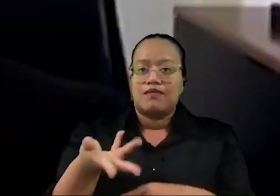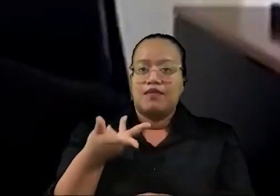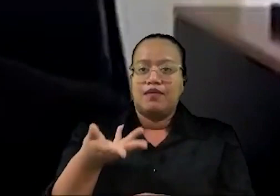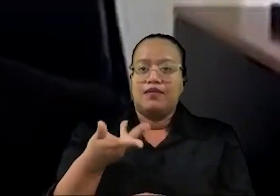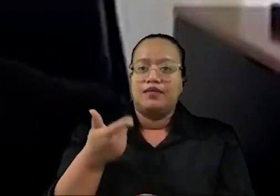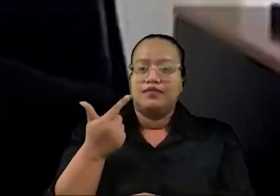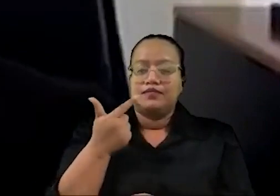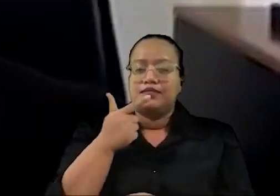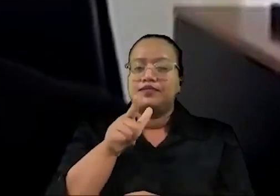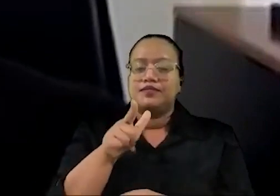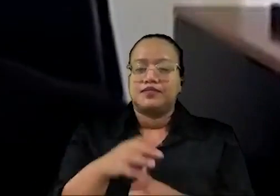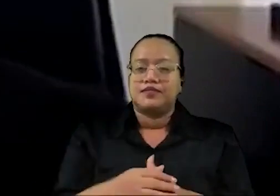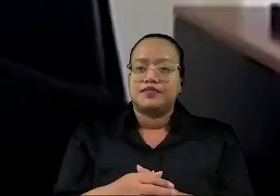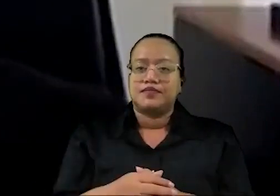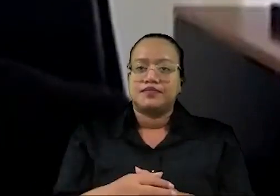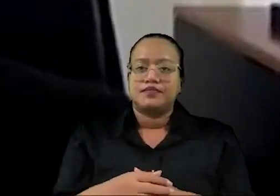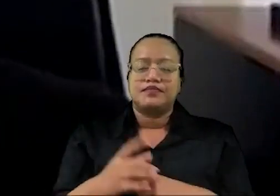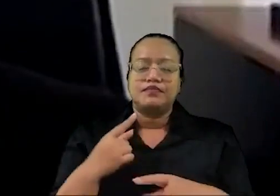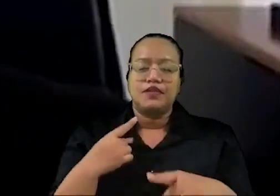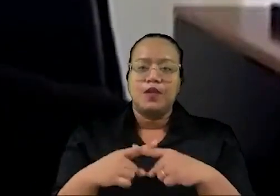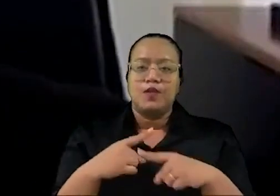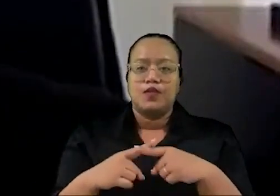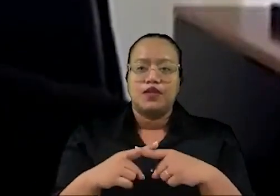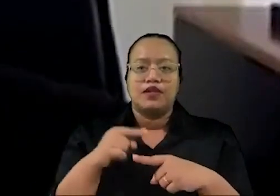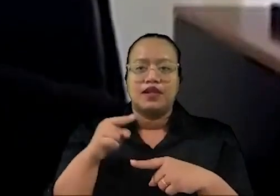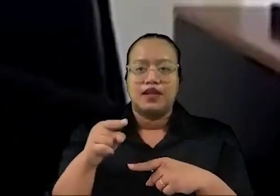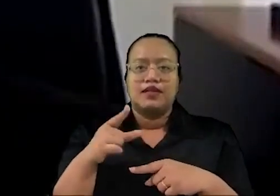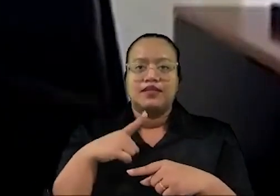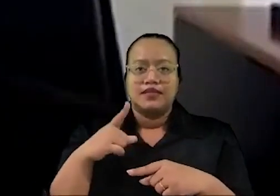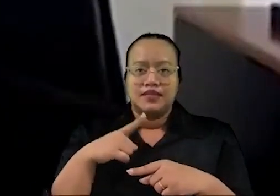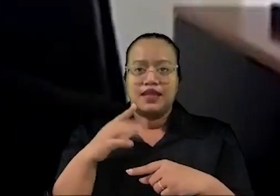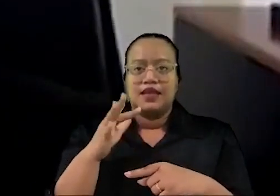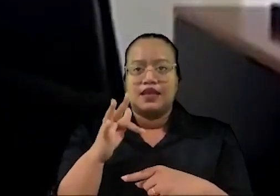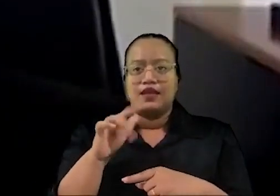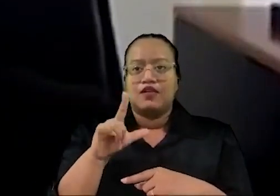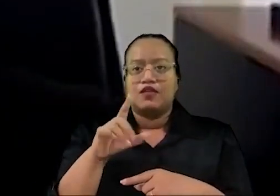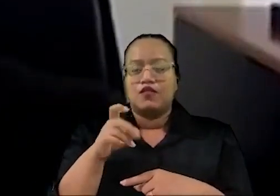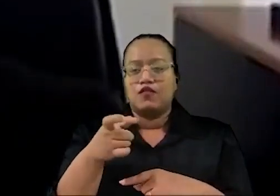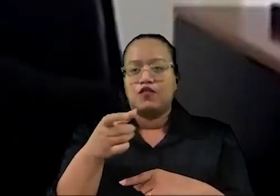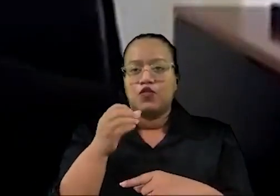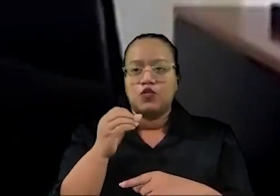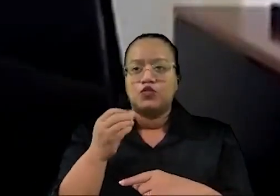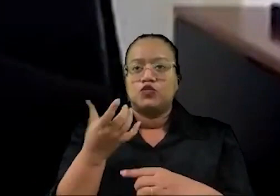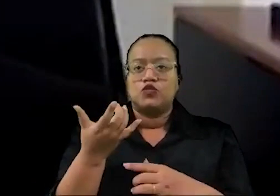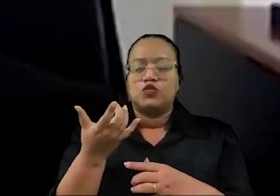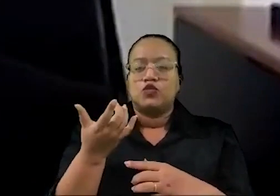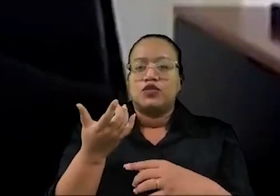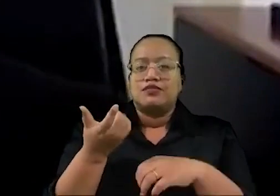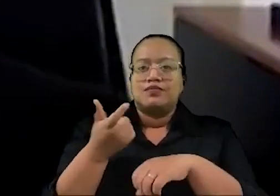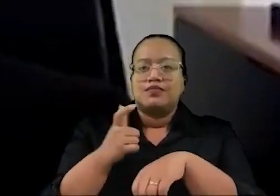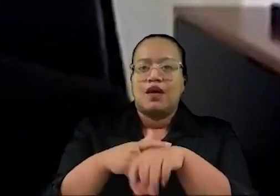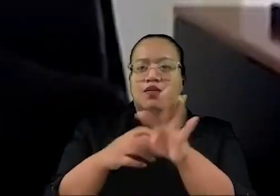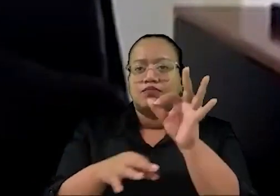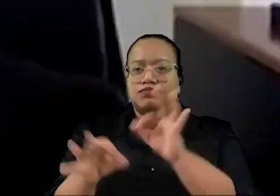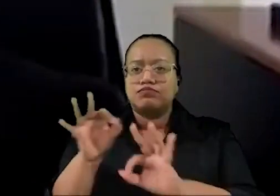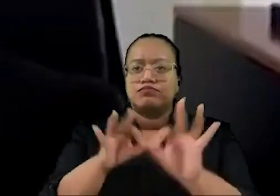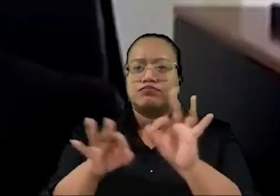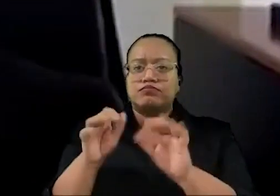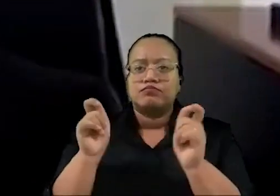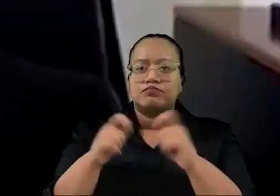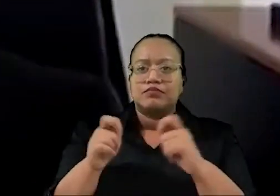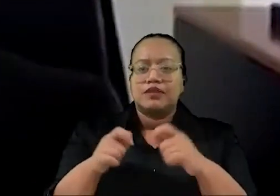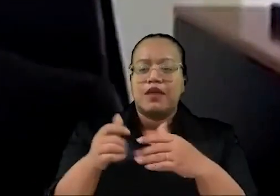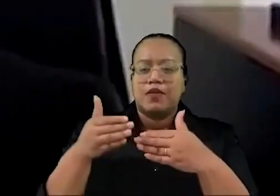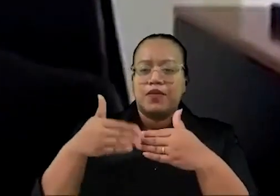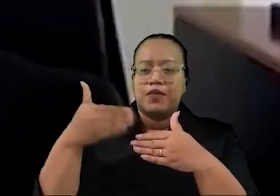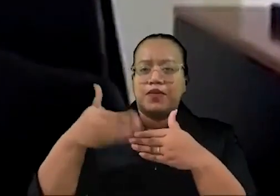esse fluxo automatizado que é fantástico. A gente pode criar uma série de automações ali em seguida, bastando que a gente